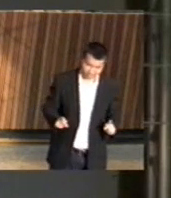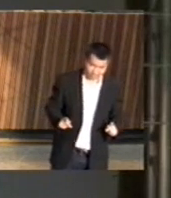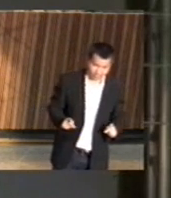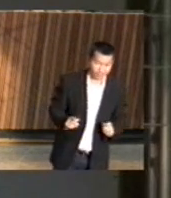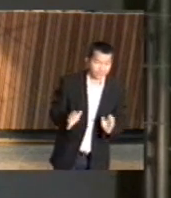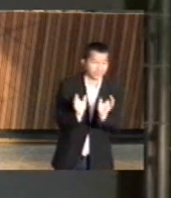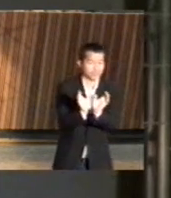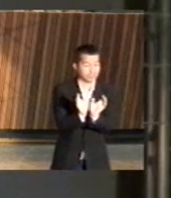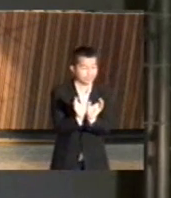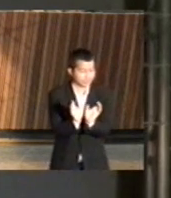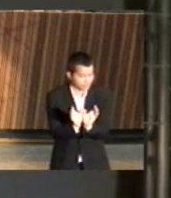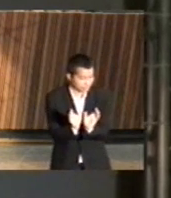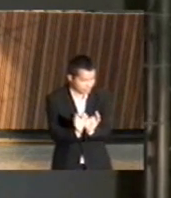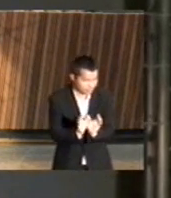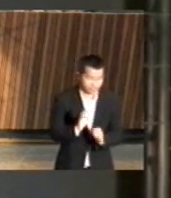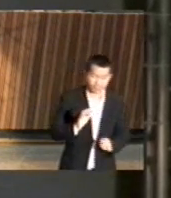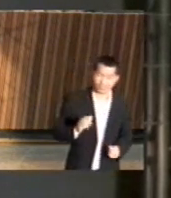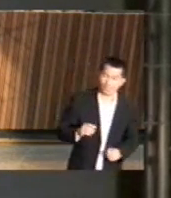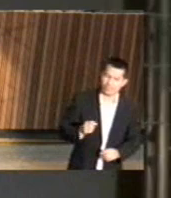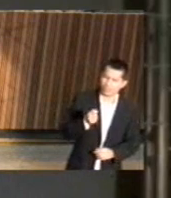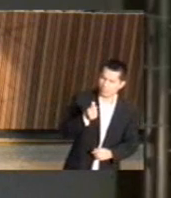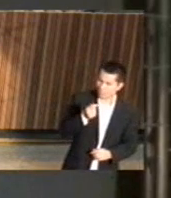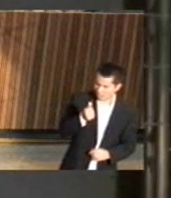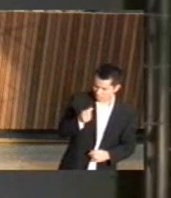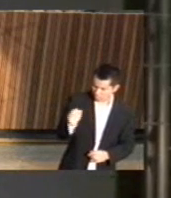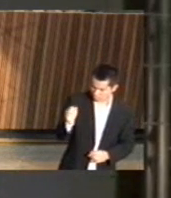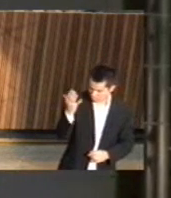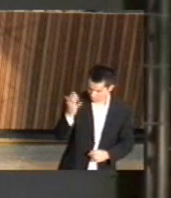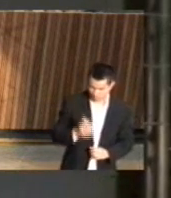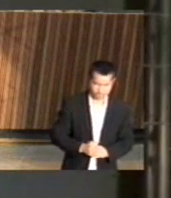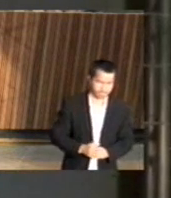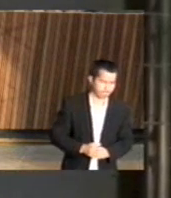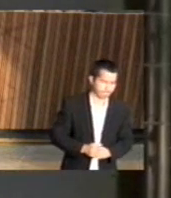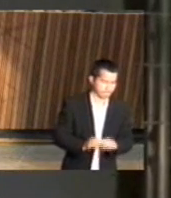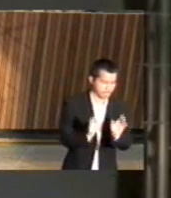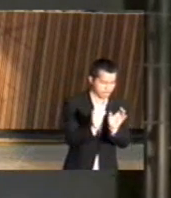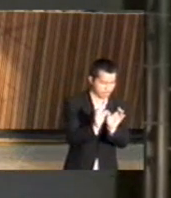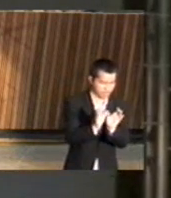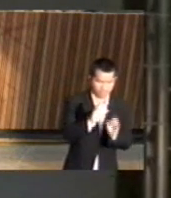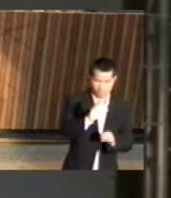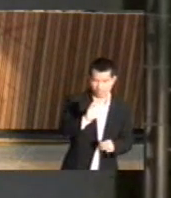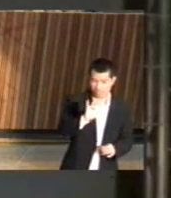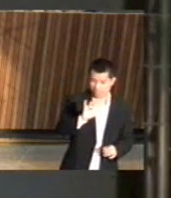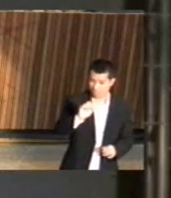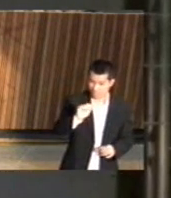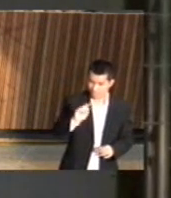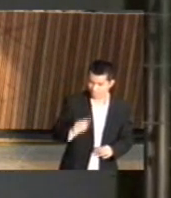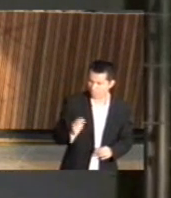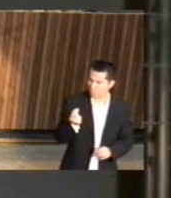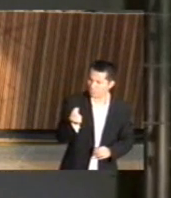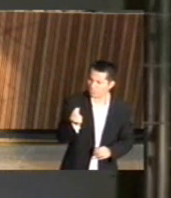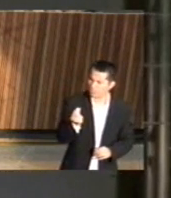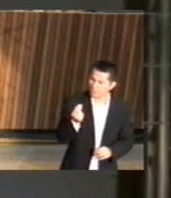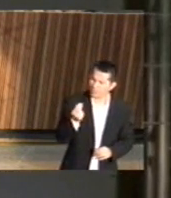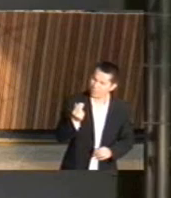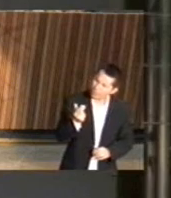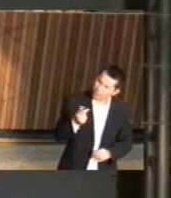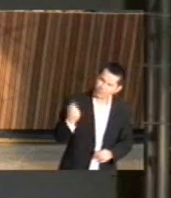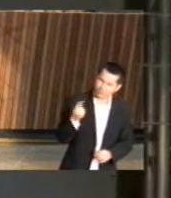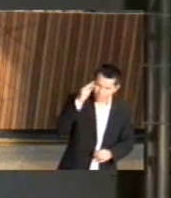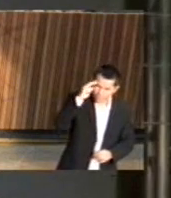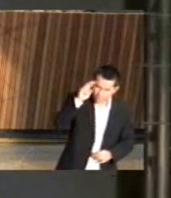vida e você, através disso, está expressando o senhorio dele. Então ele diz assim, antes